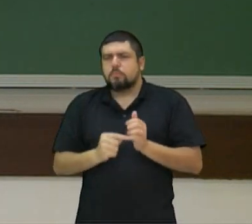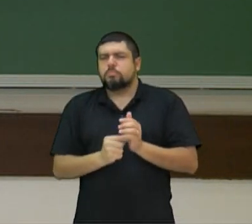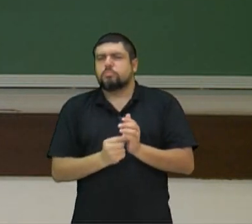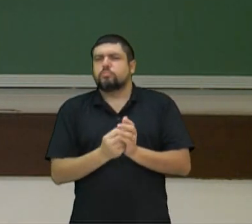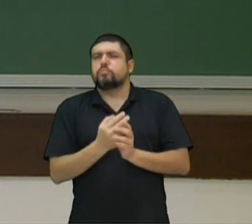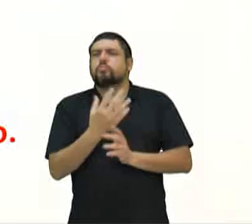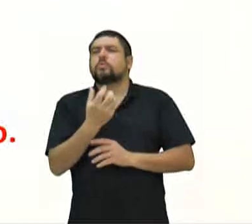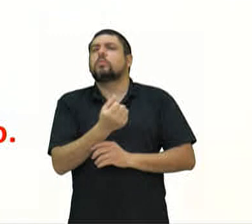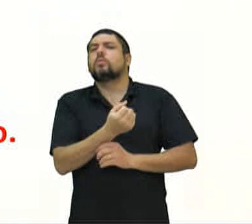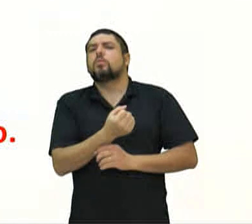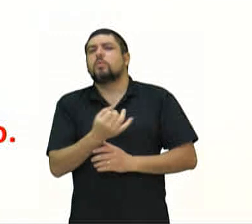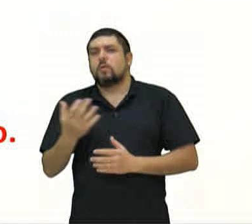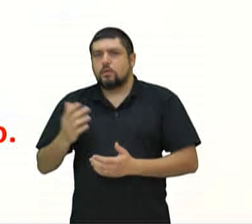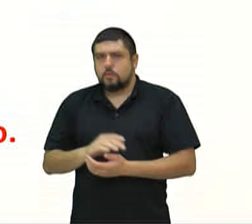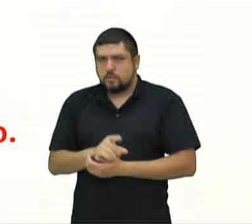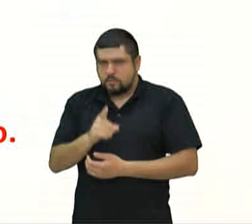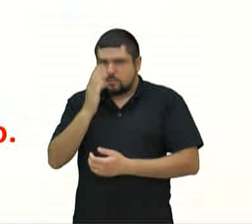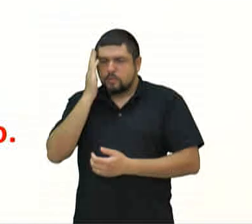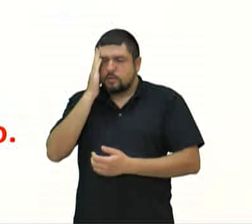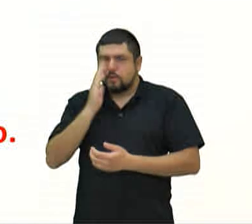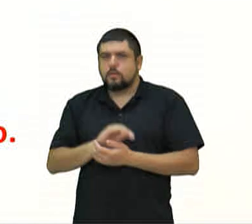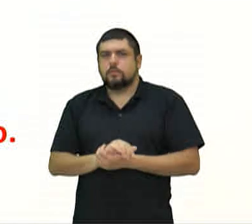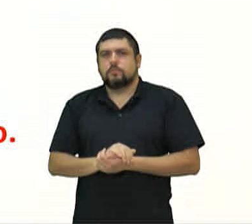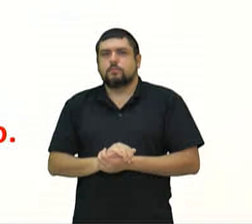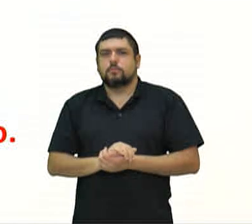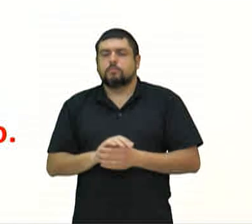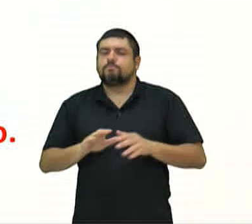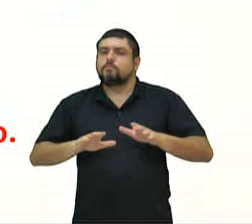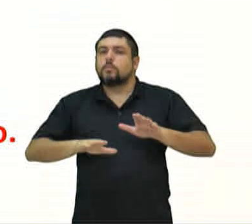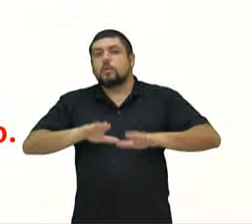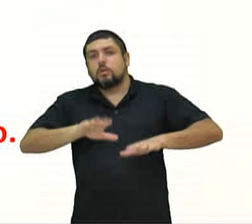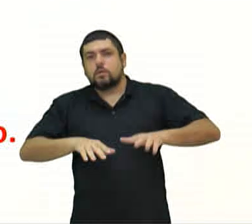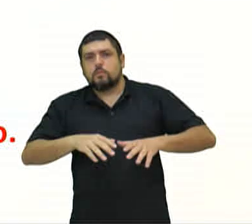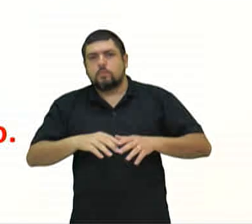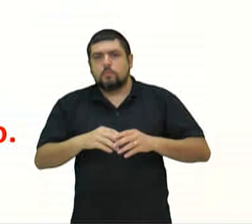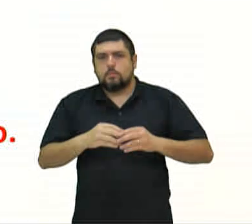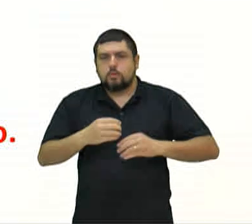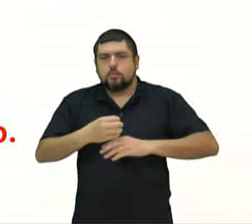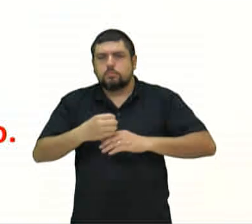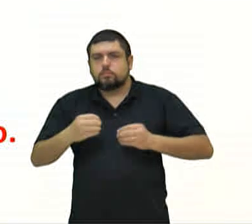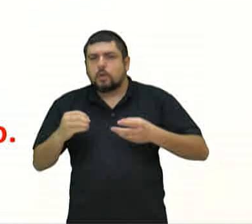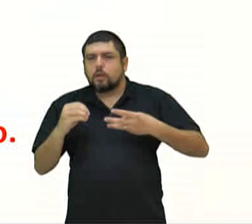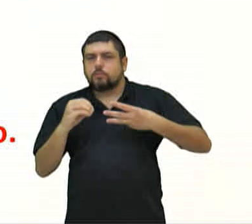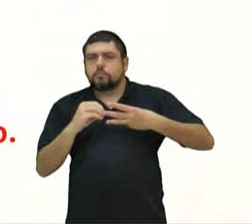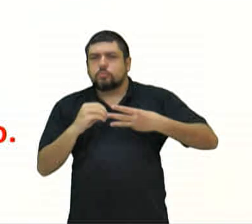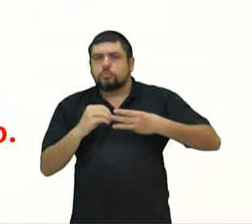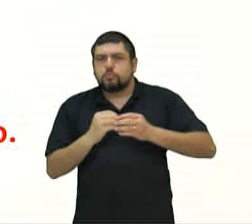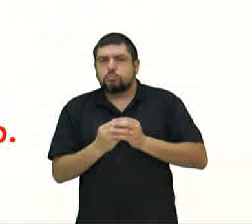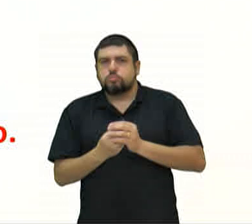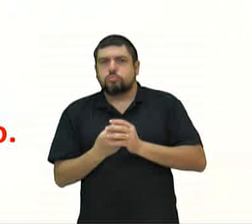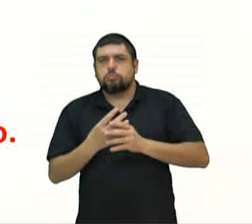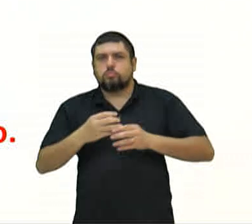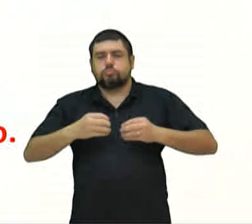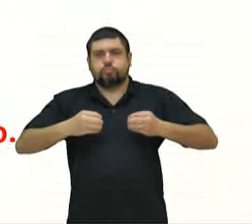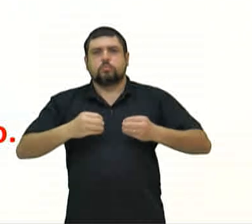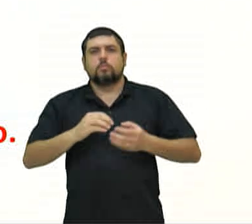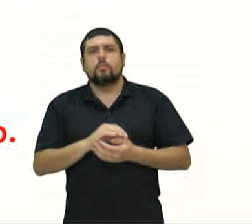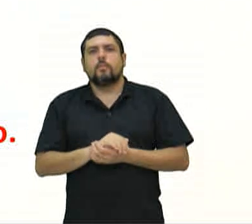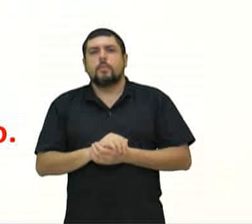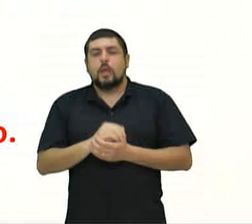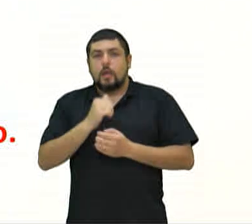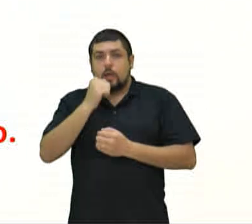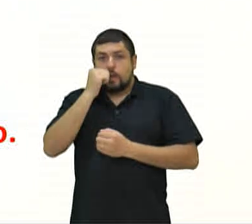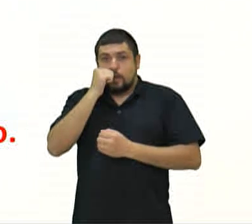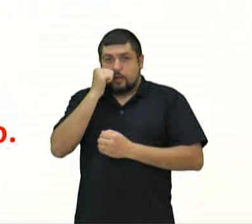vida? Depende de quantas células serão transformadas em gametas maduros. Quando a menina nasce, ela já possui cerca